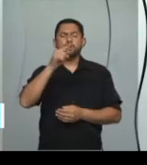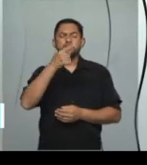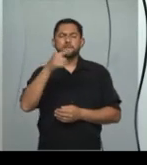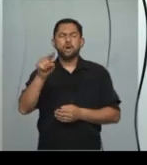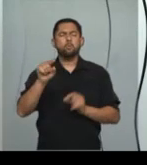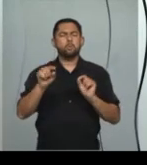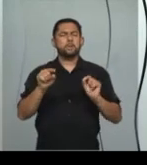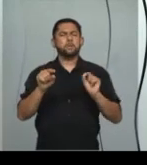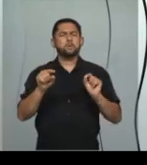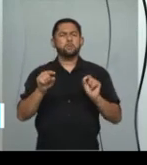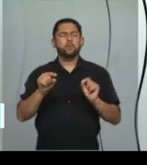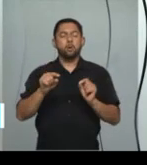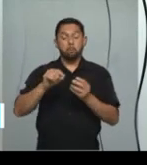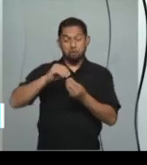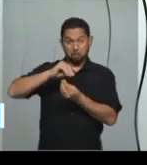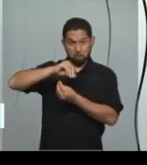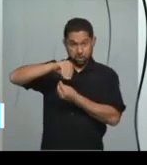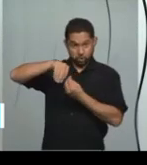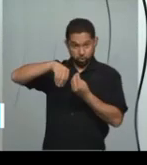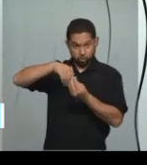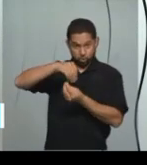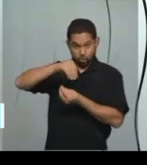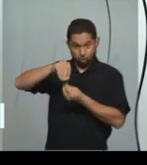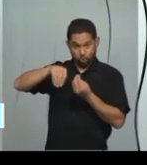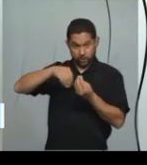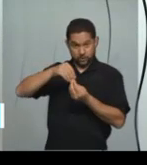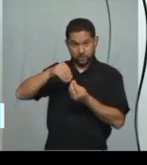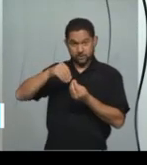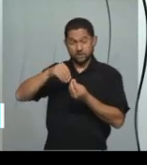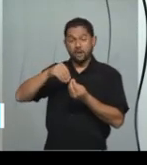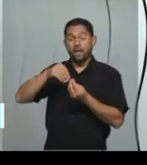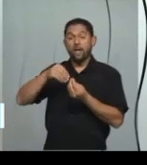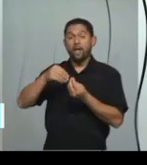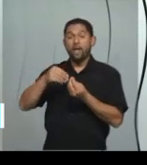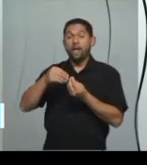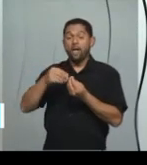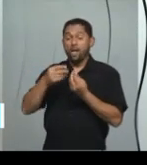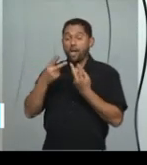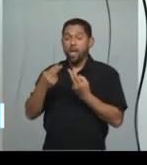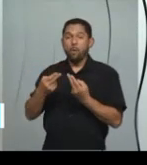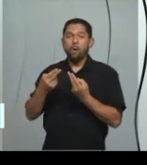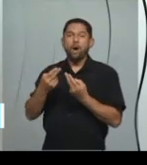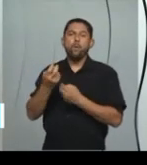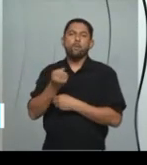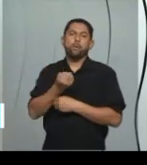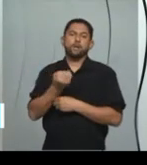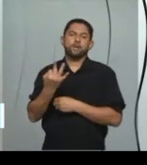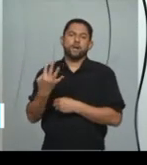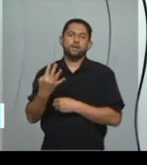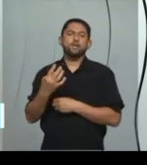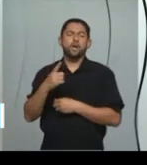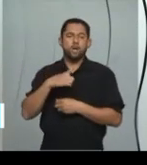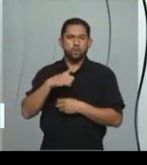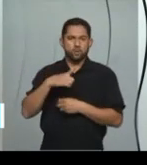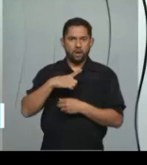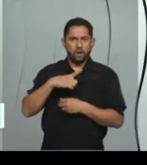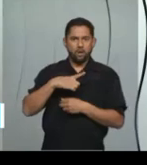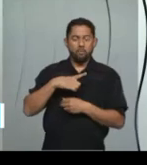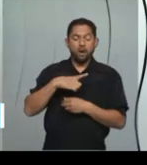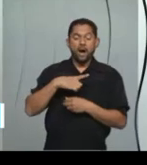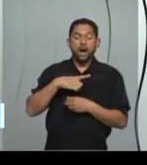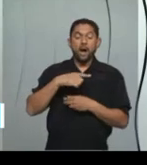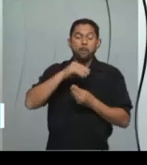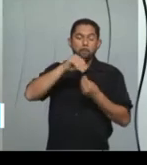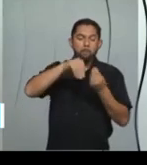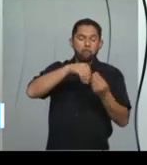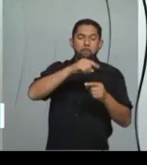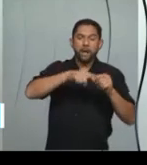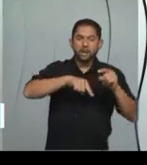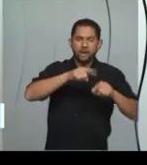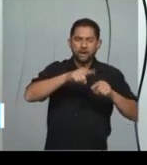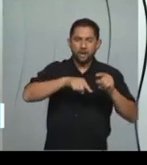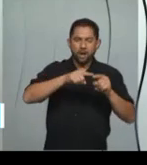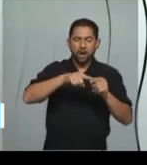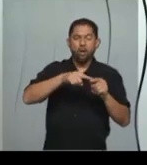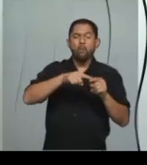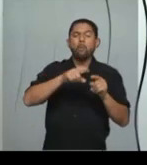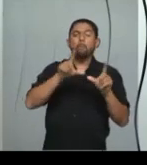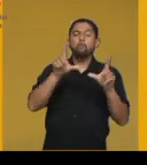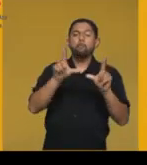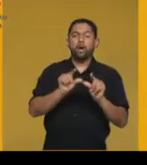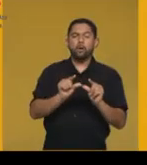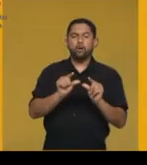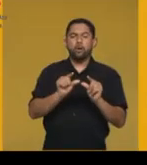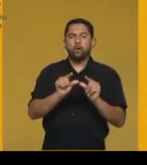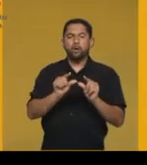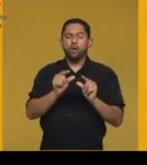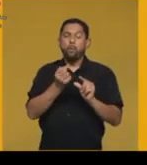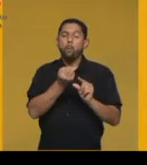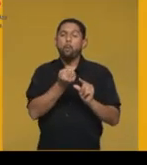aquelas misturas homogêneas, ou seja, eu tenho uma substância em menor quantidade, chamada de soluto,